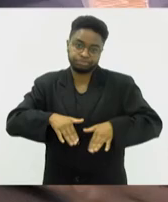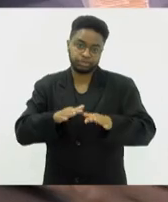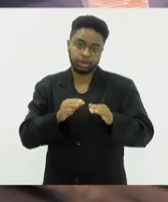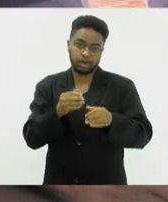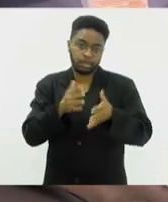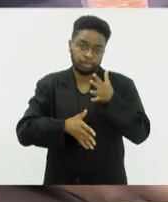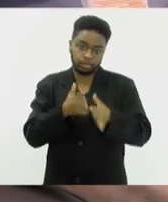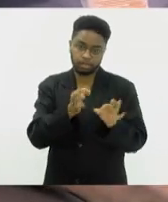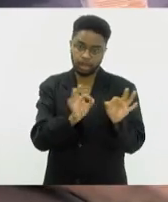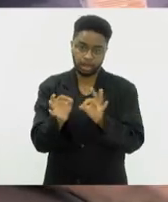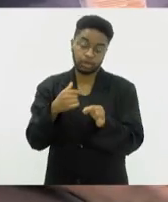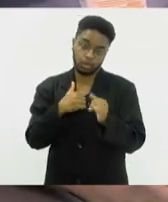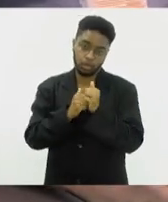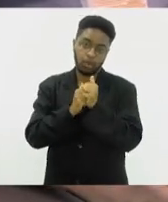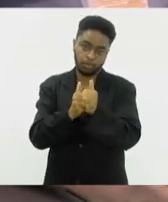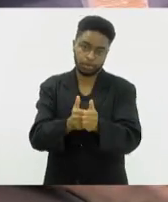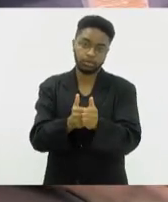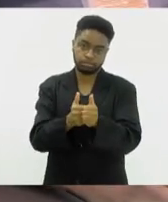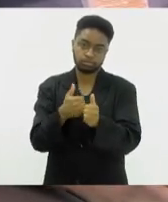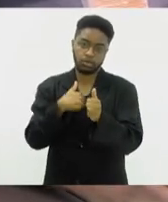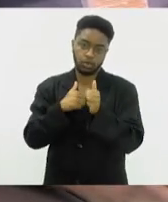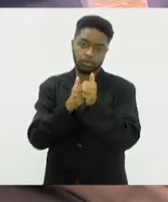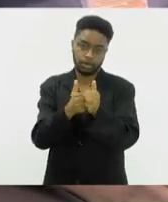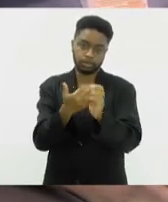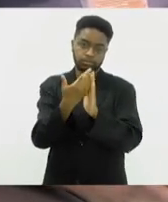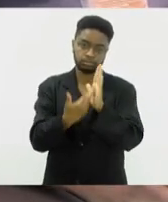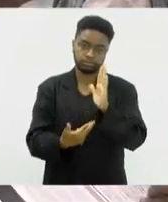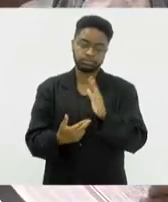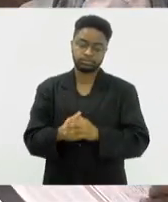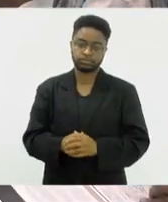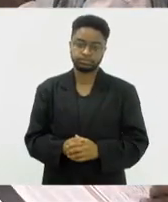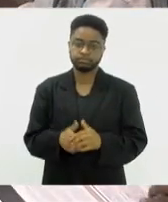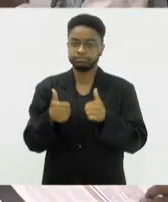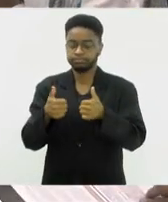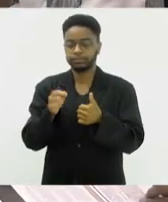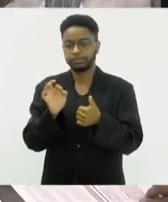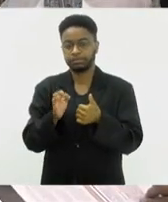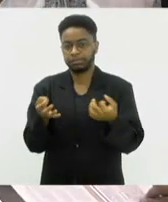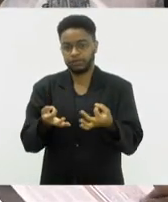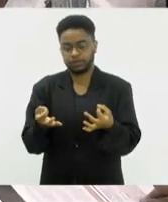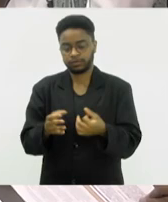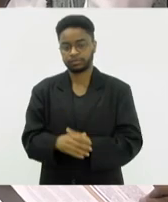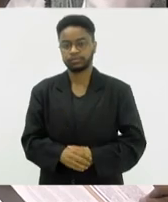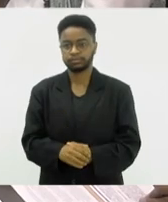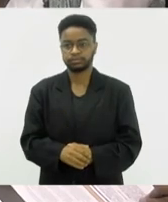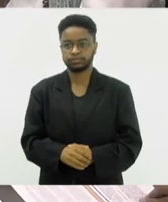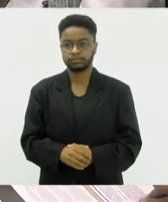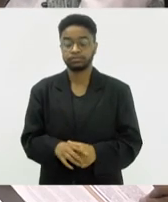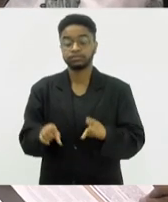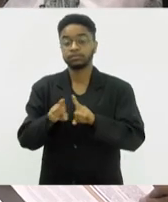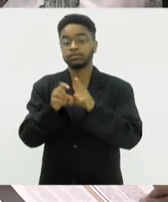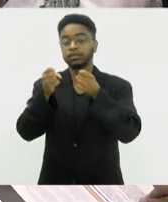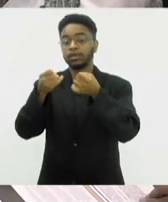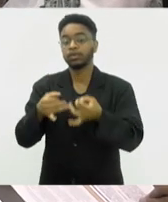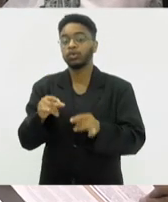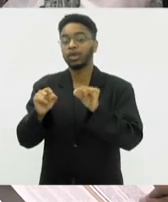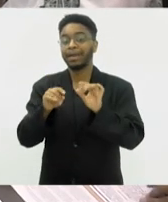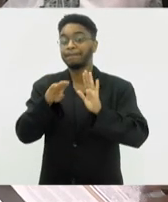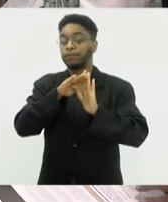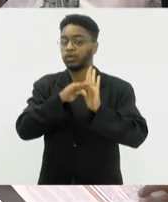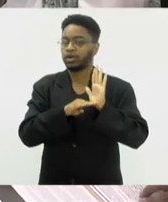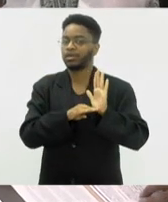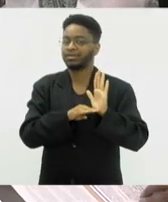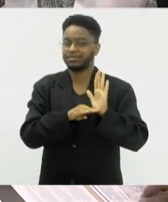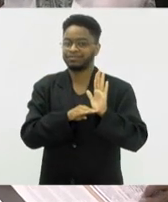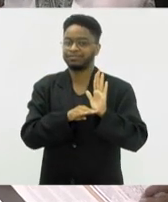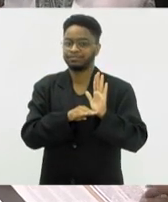prejudicabilidade. Então, vou acompanhar o relator. Perfeitamente. E ressaltando também que é um programa,